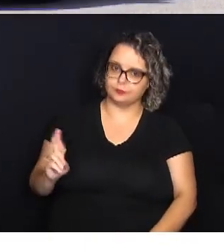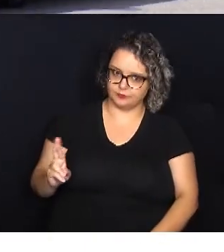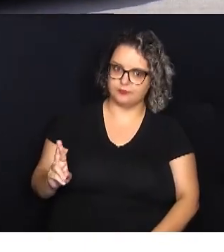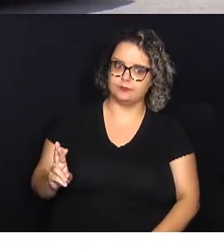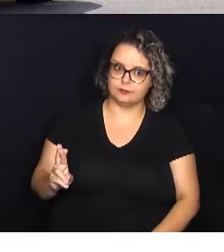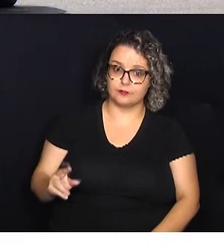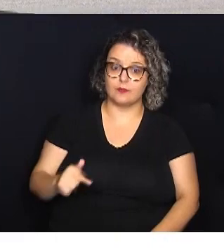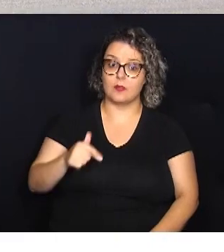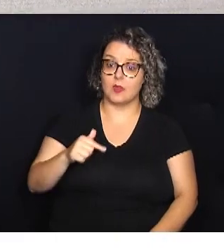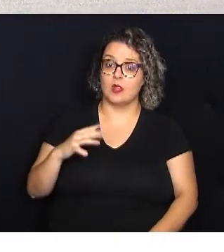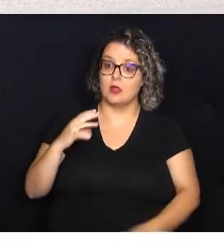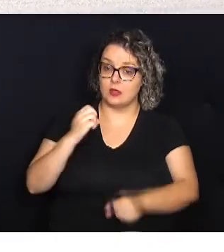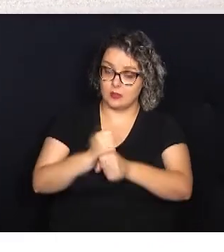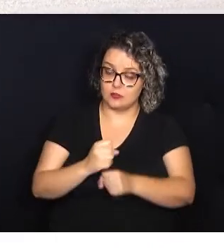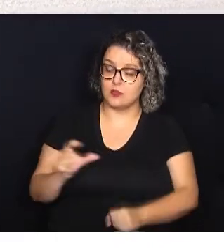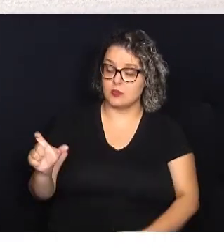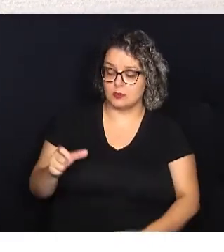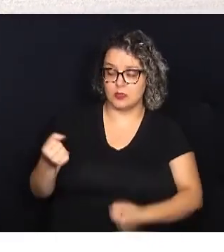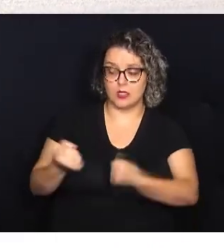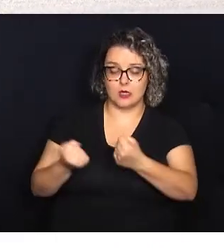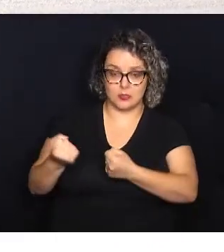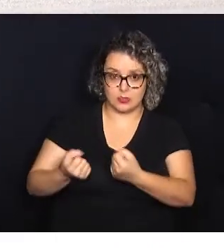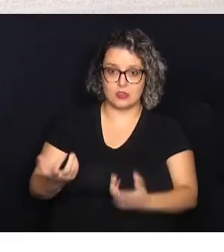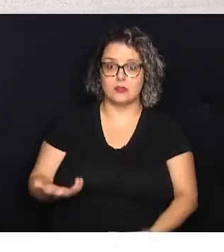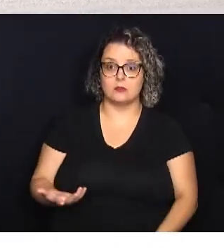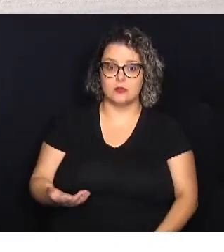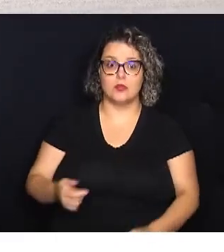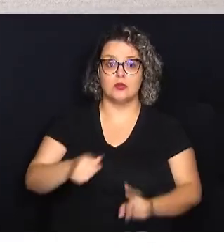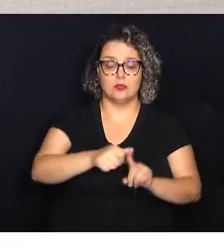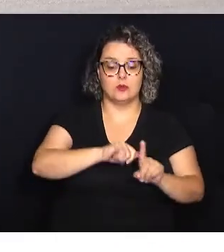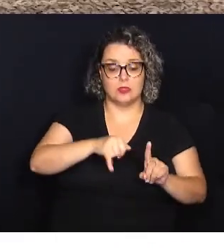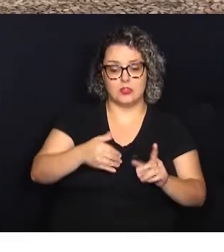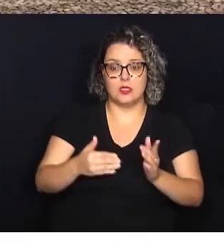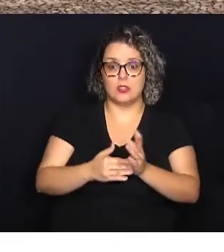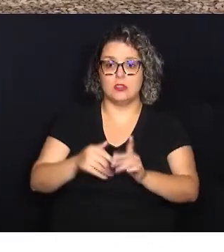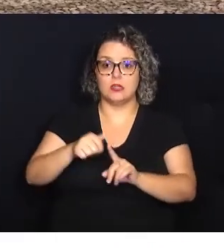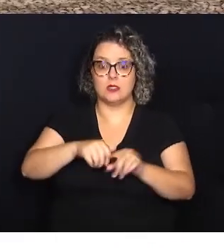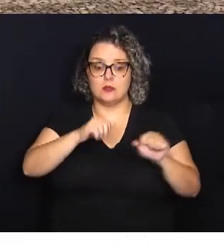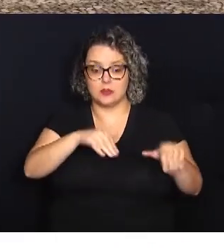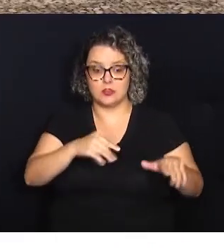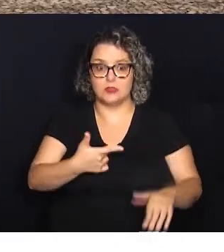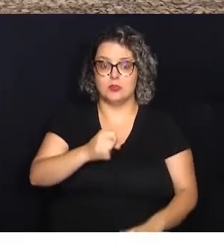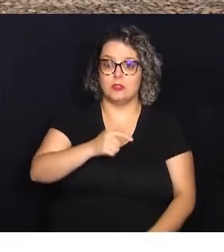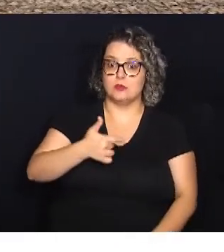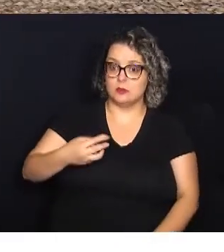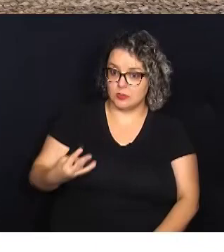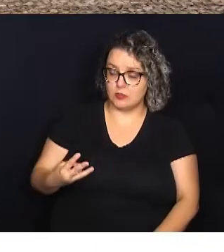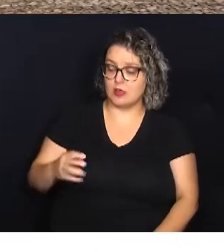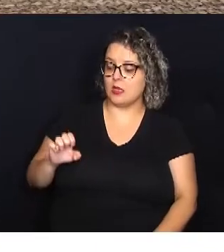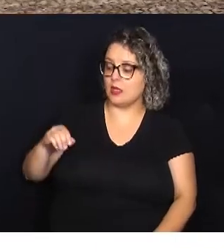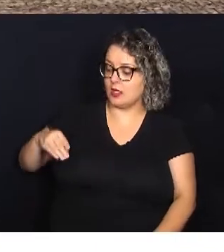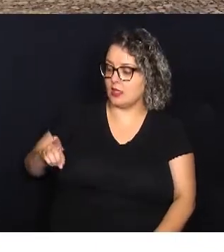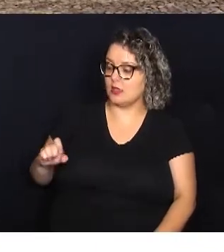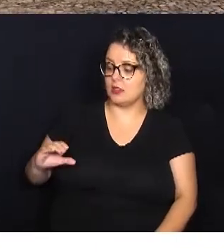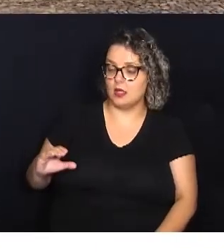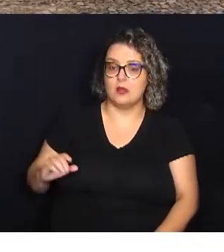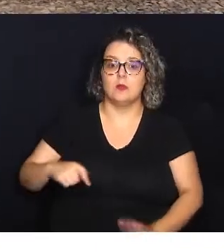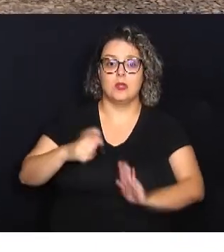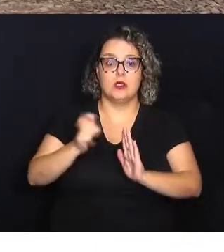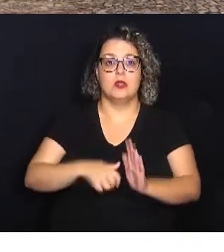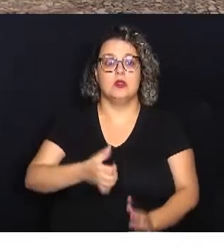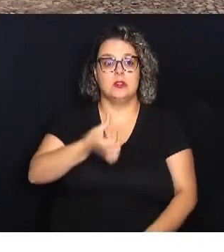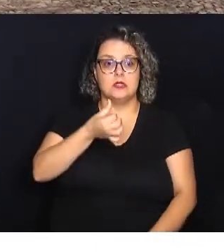293,47 e sete pontos na carteira de Janeiro a setembro de 2023 a